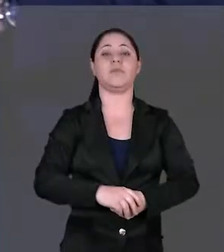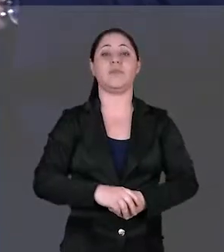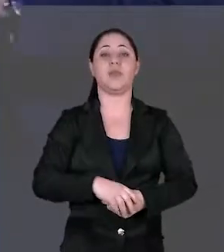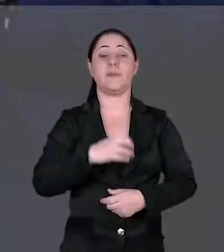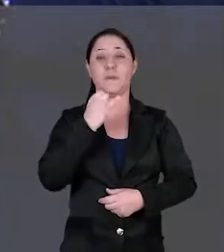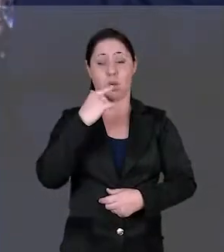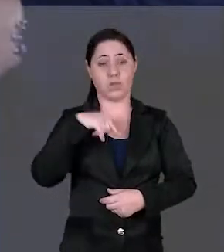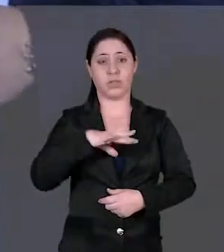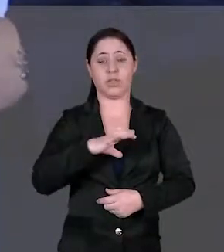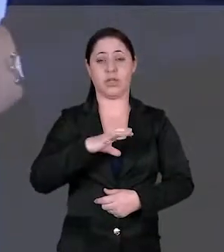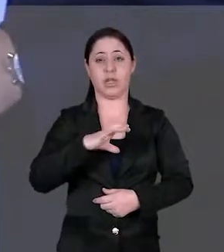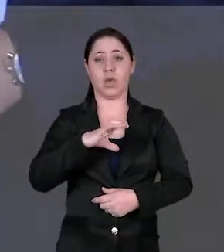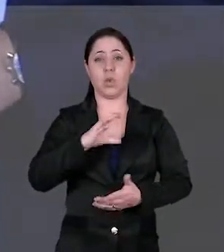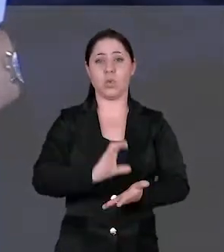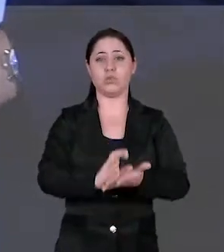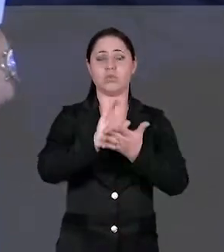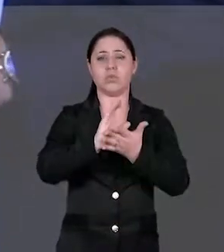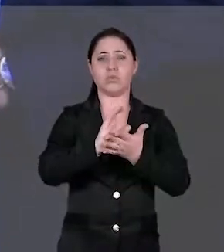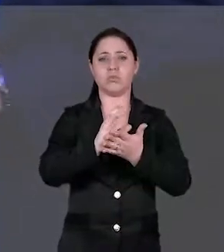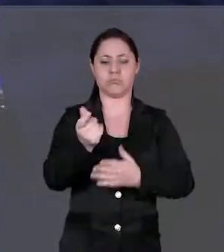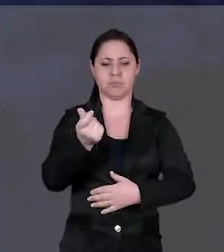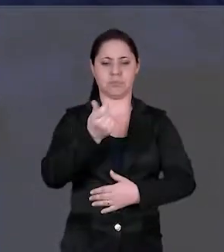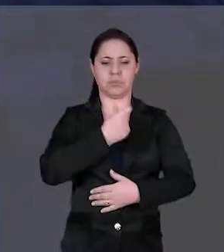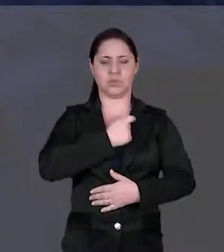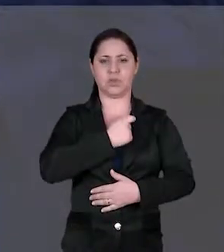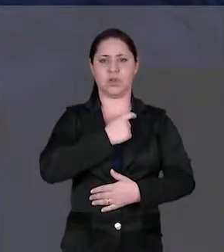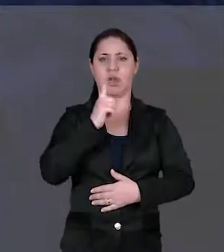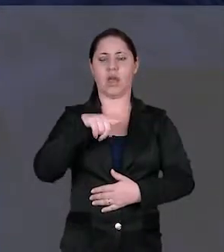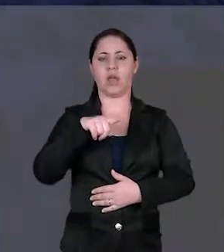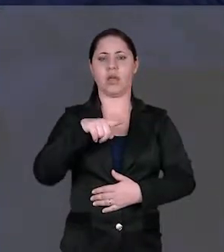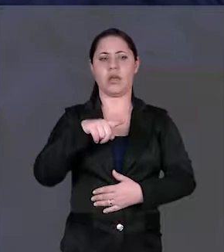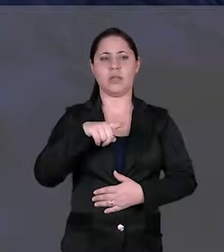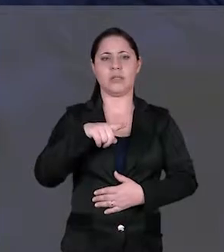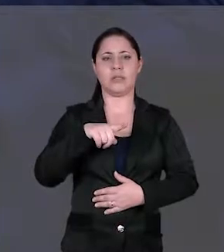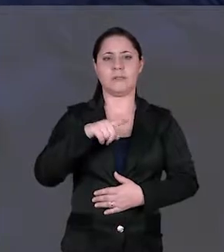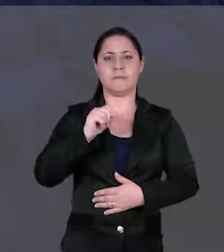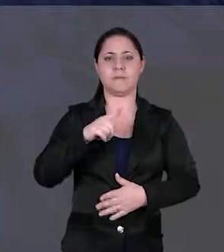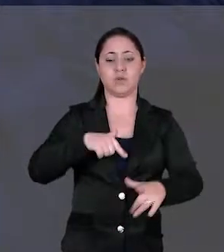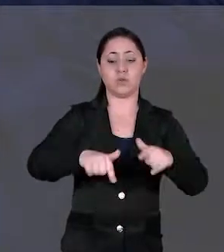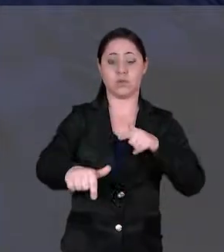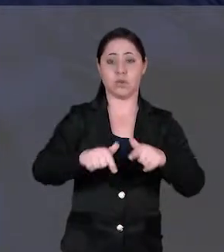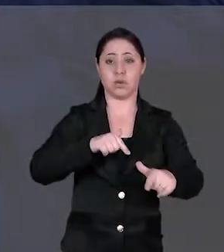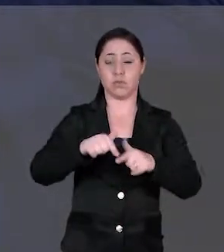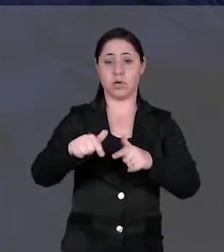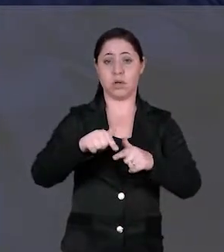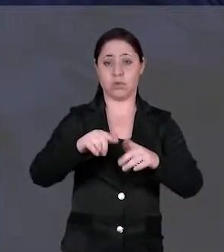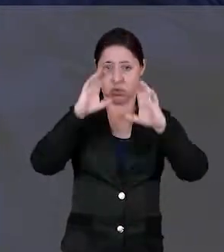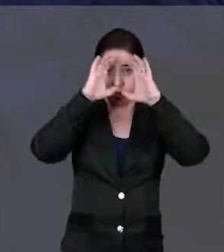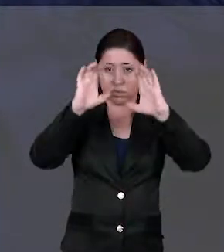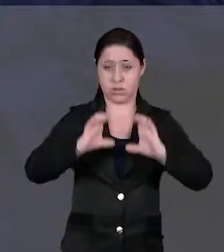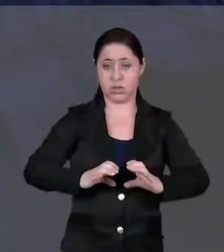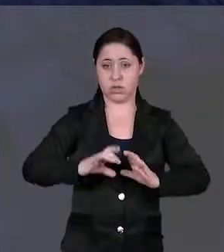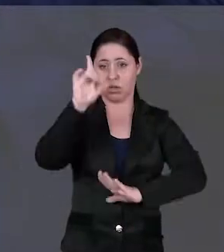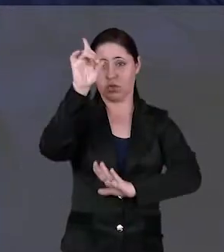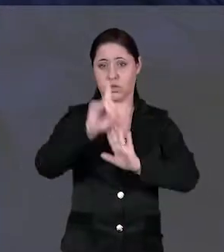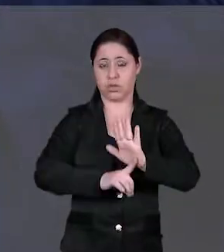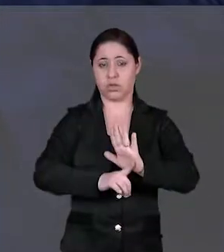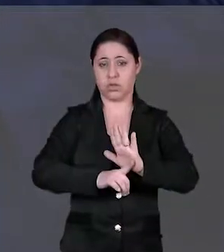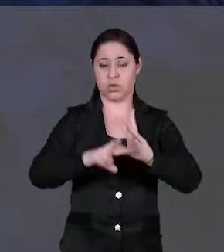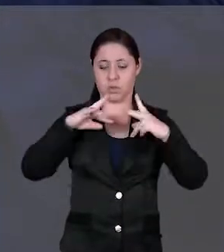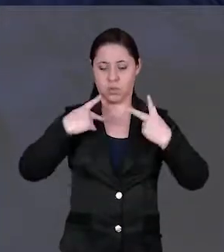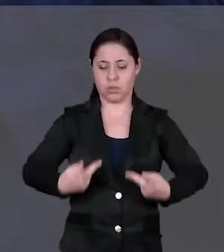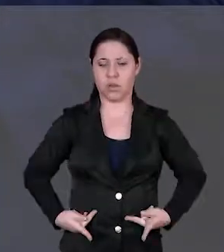que é constitucional aqui na Comissão de Constituição e Justiça. Muito bem, deputado, entre as comissões de mérito, uma comissão